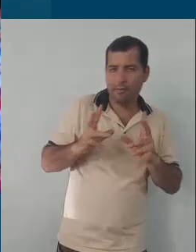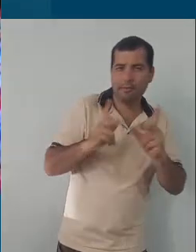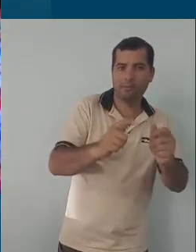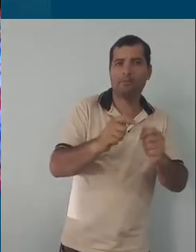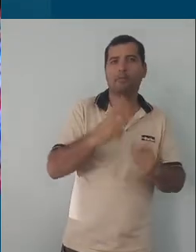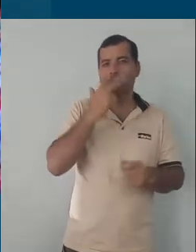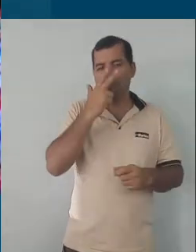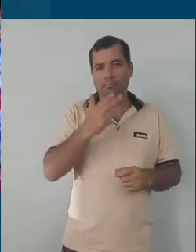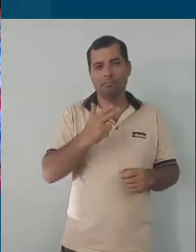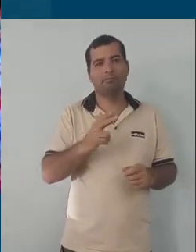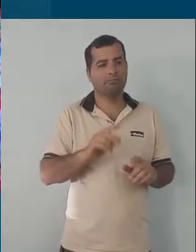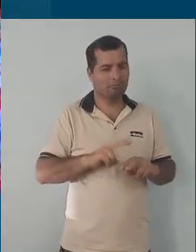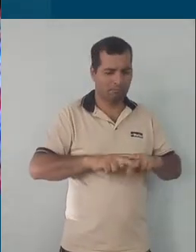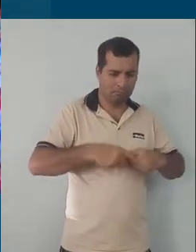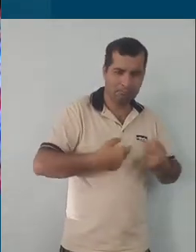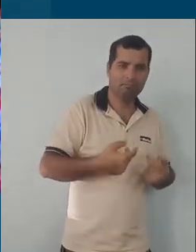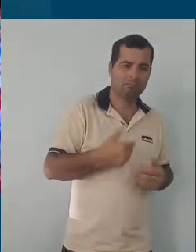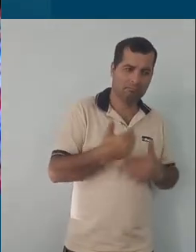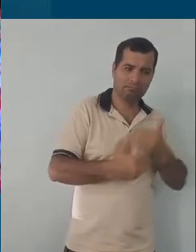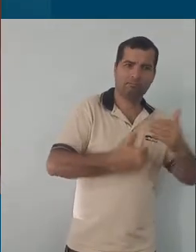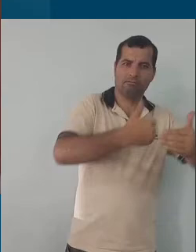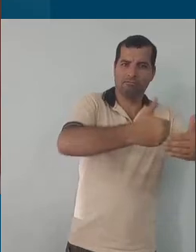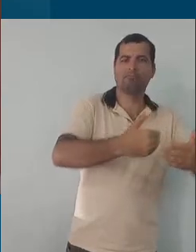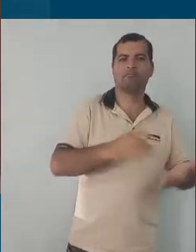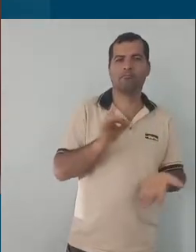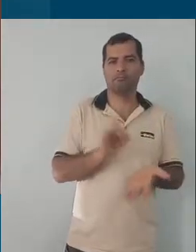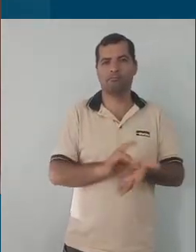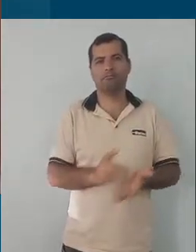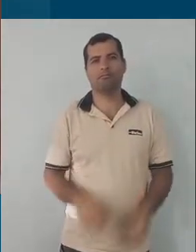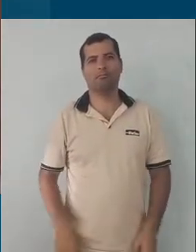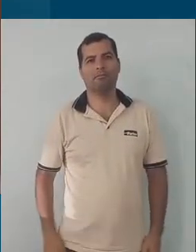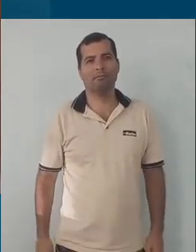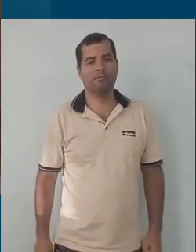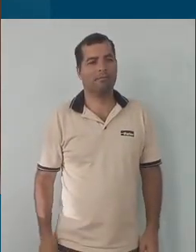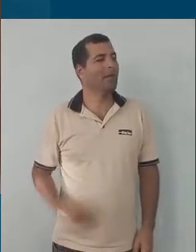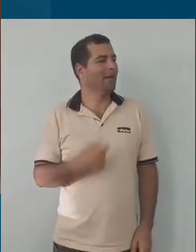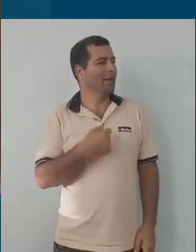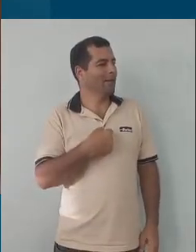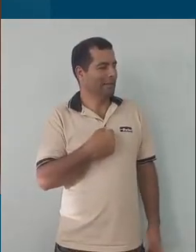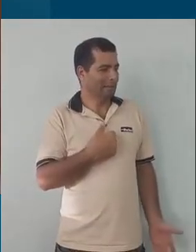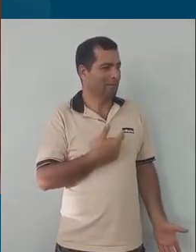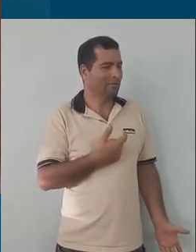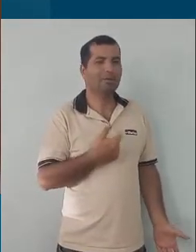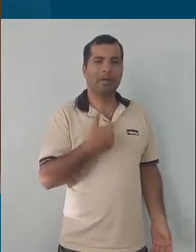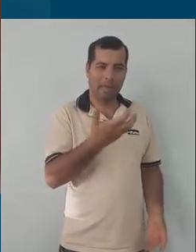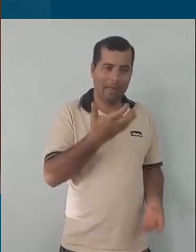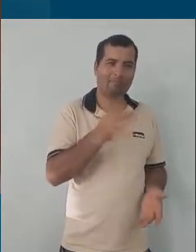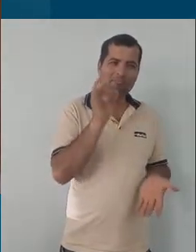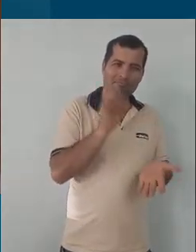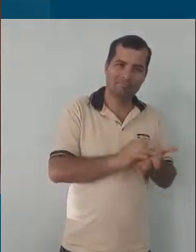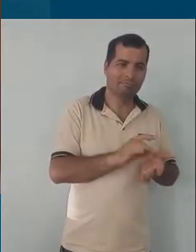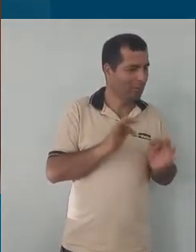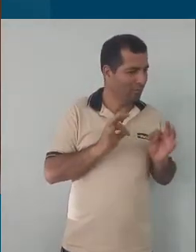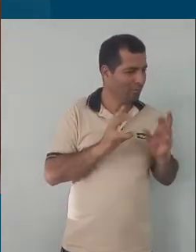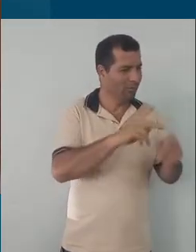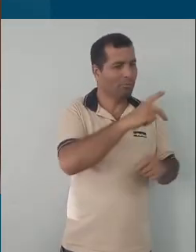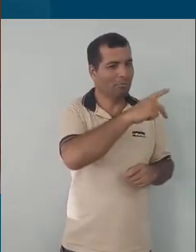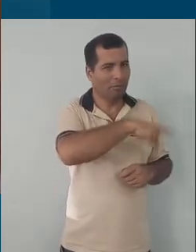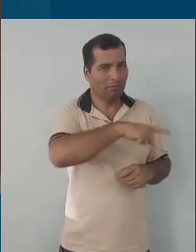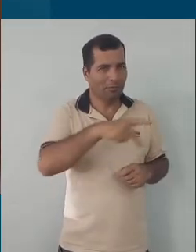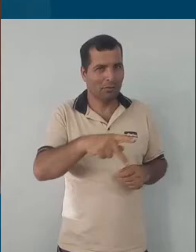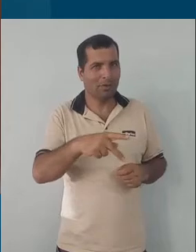mobiliza muita coisa na gente, né, uma fala muito potente. Eu sinceramente espero que os professores se deem ao